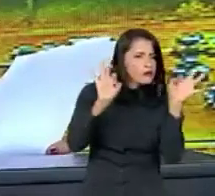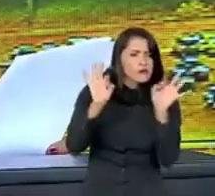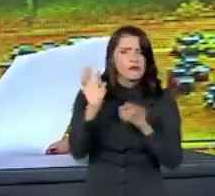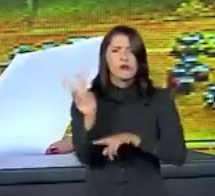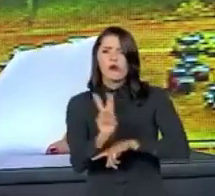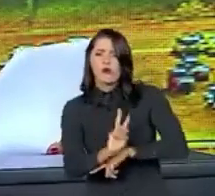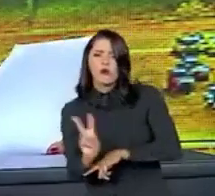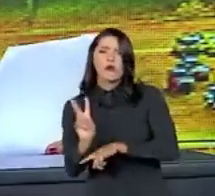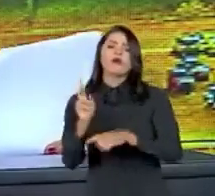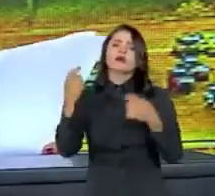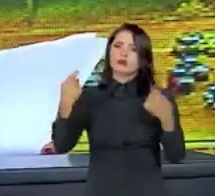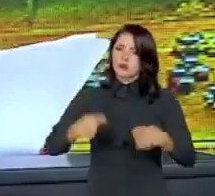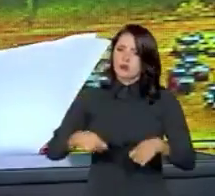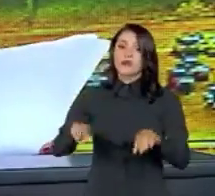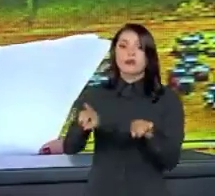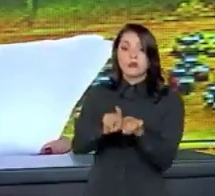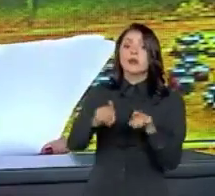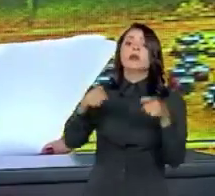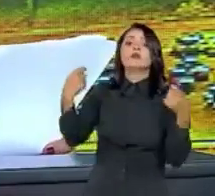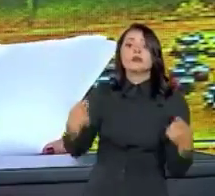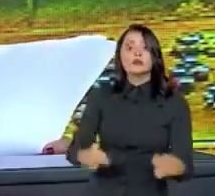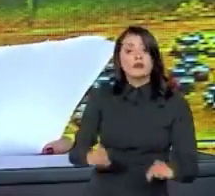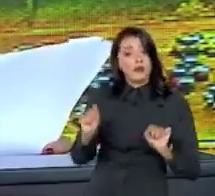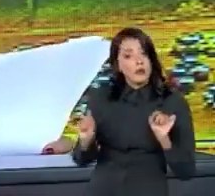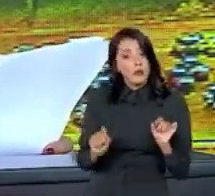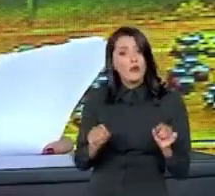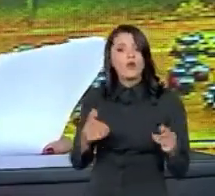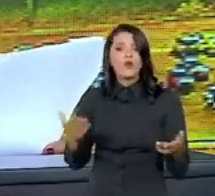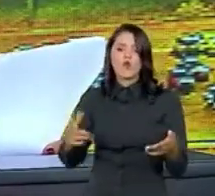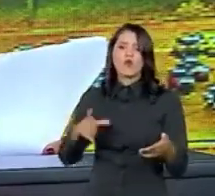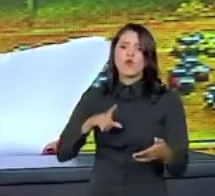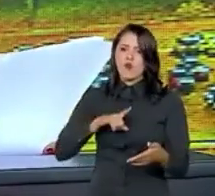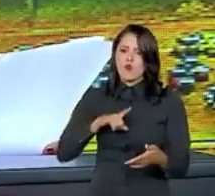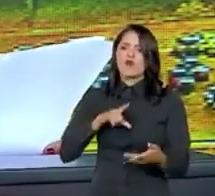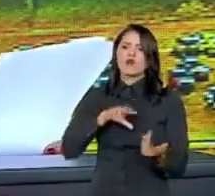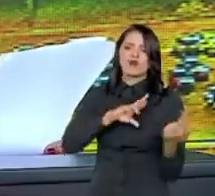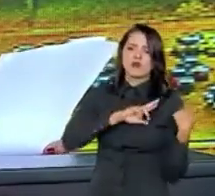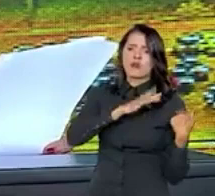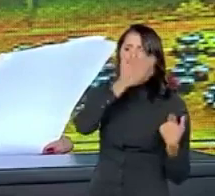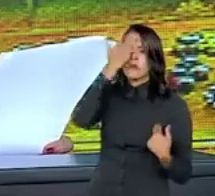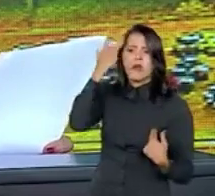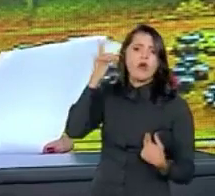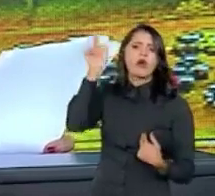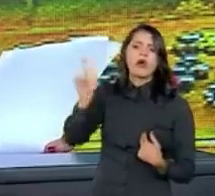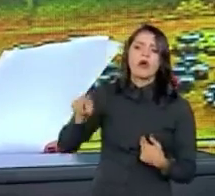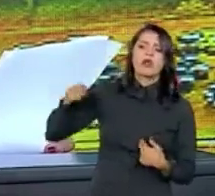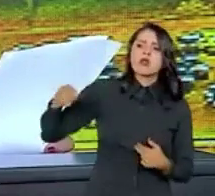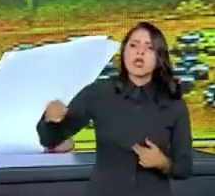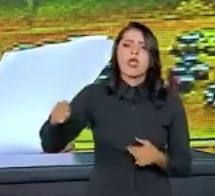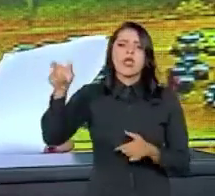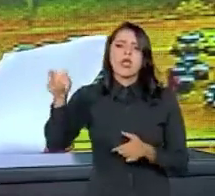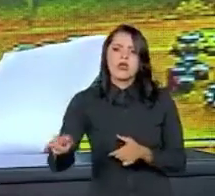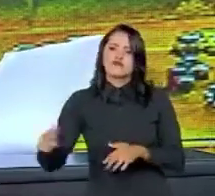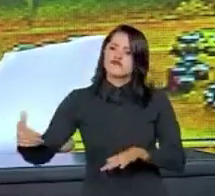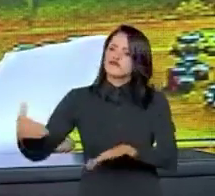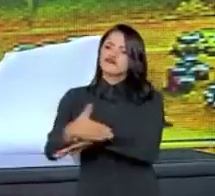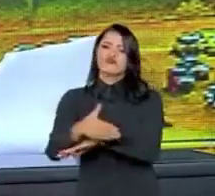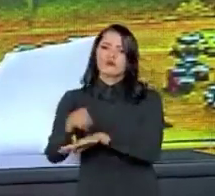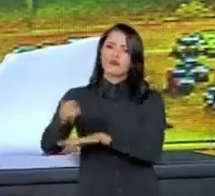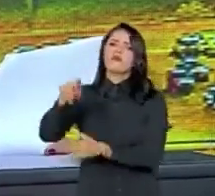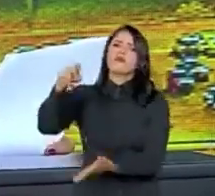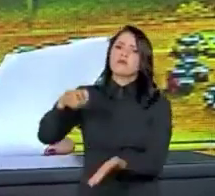é necessário, sim, a responsabilização e a devida punição aos